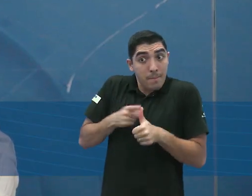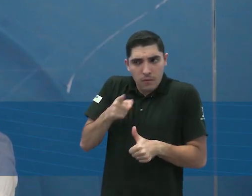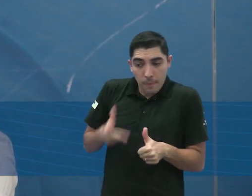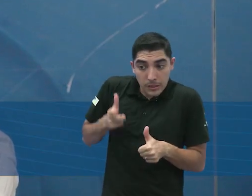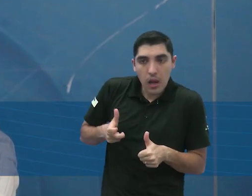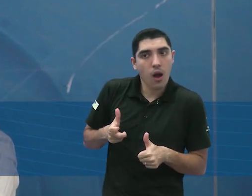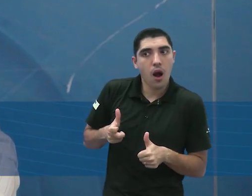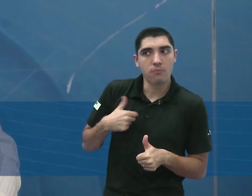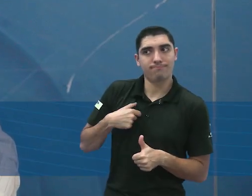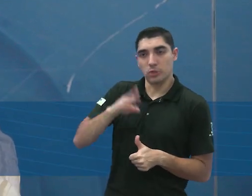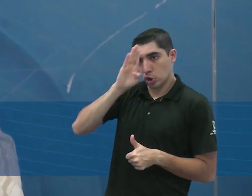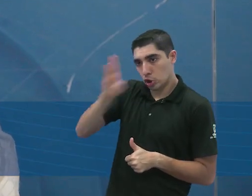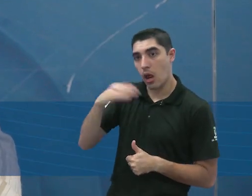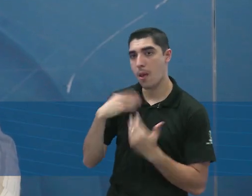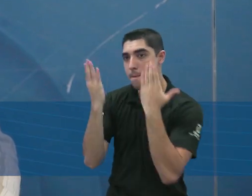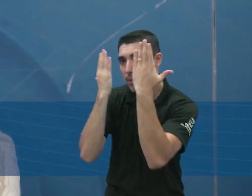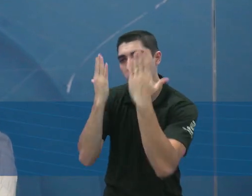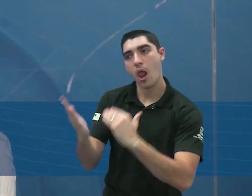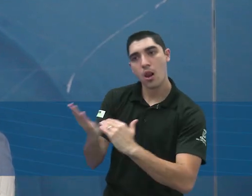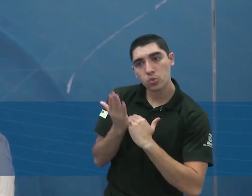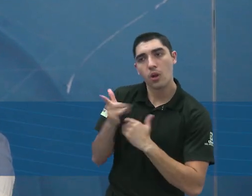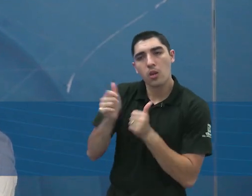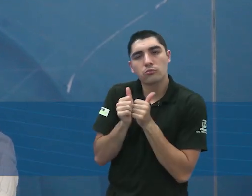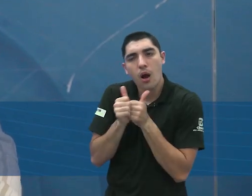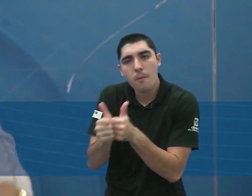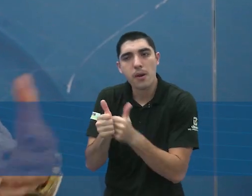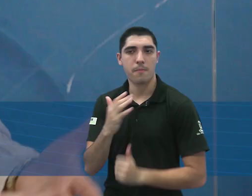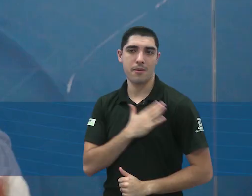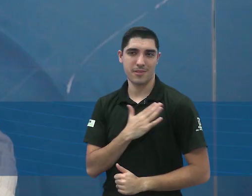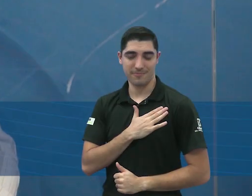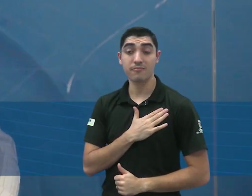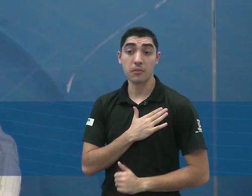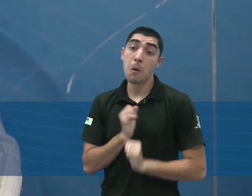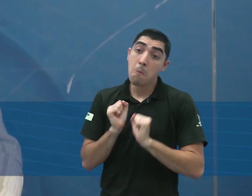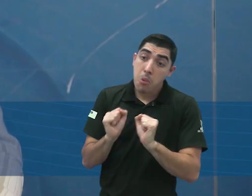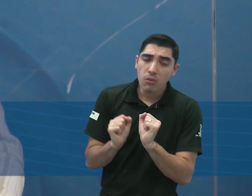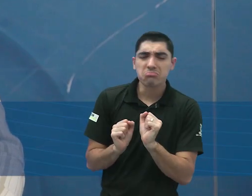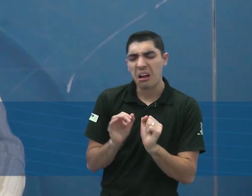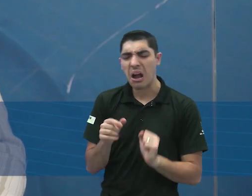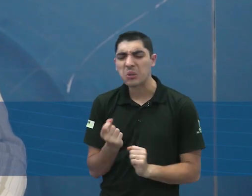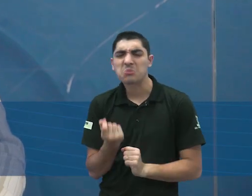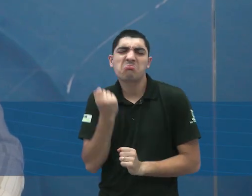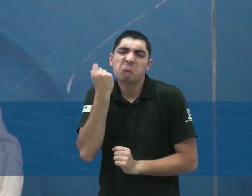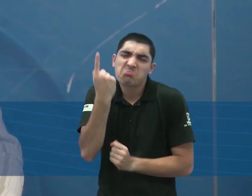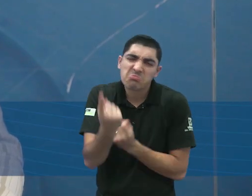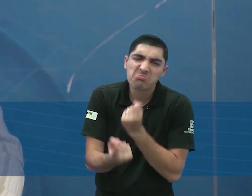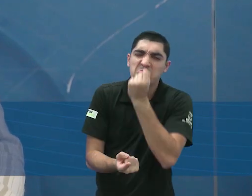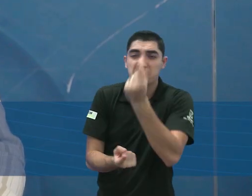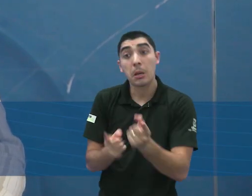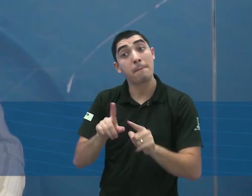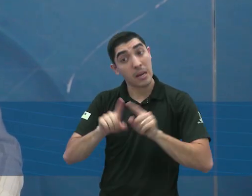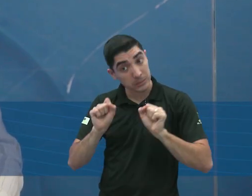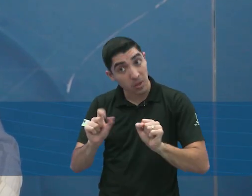ajuda psicológica, né? Tá sendo assistido, acompanhado. Pode ser algo pontual, mas pode ser algo que pode também crescer e